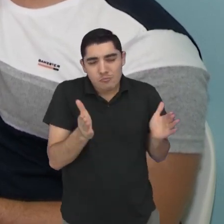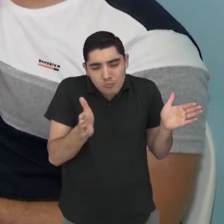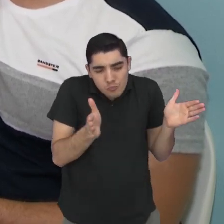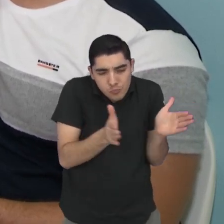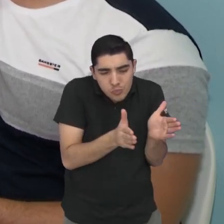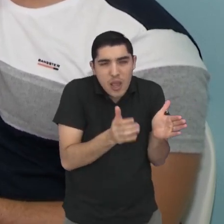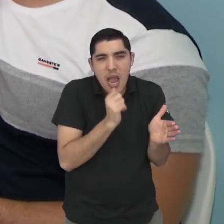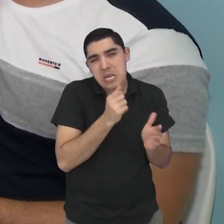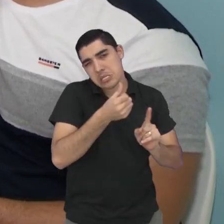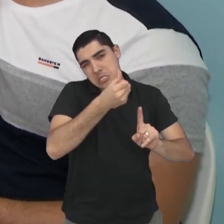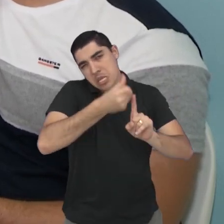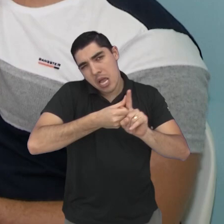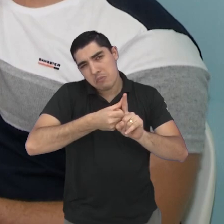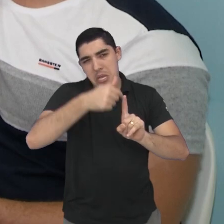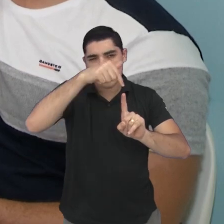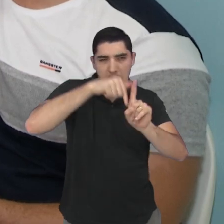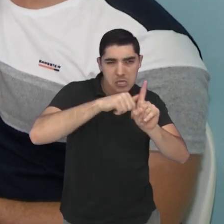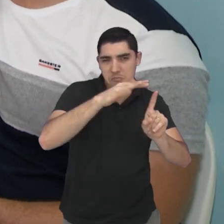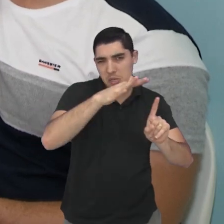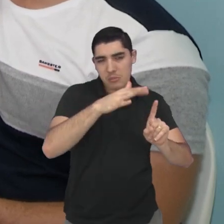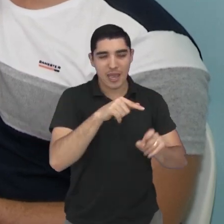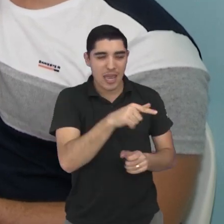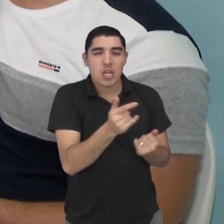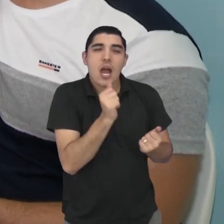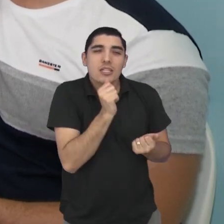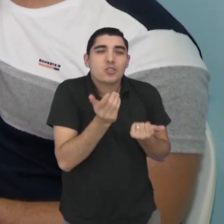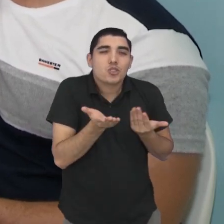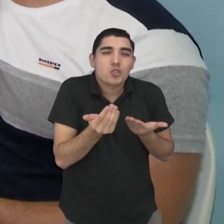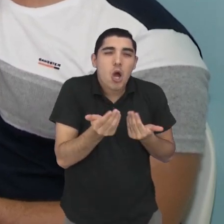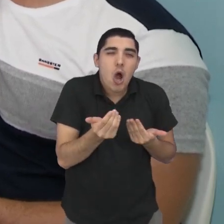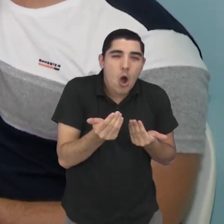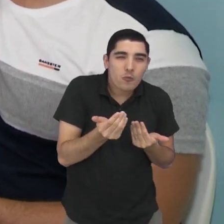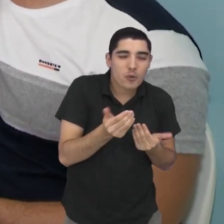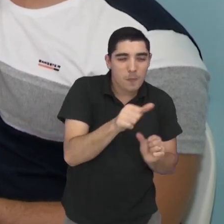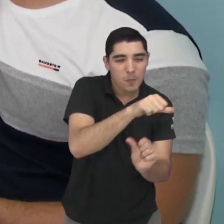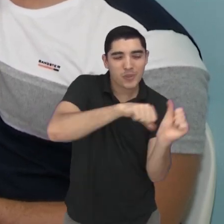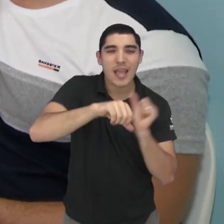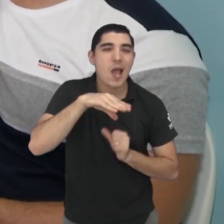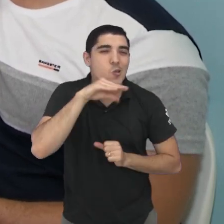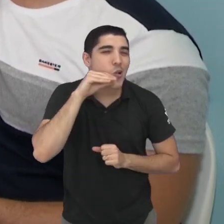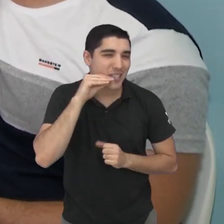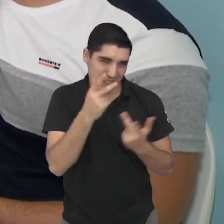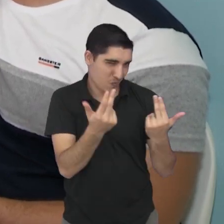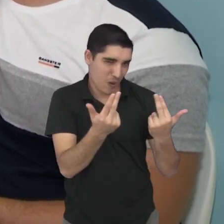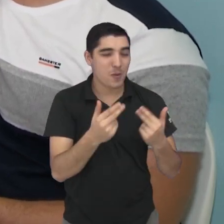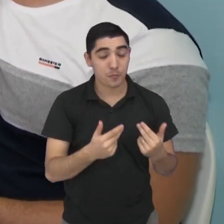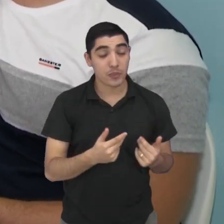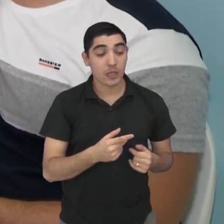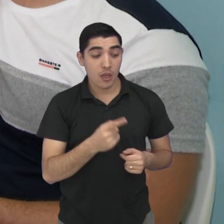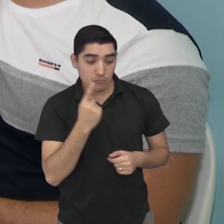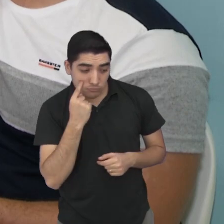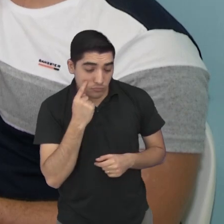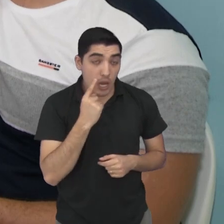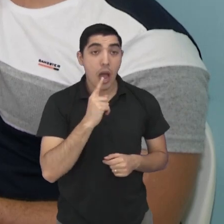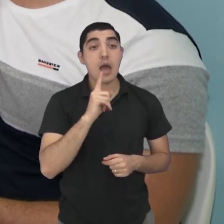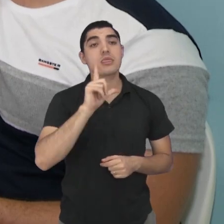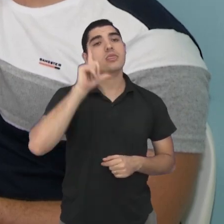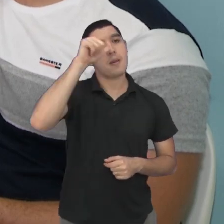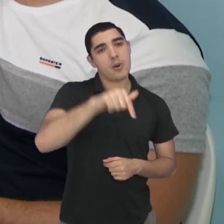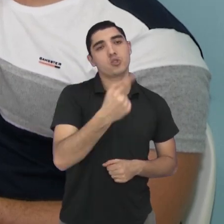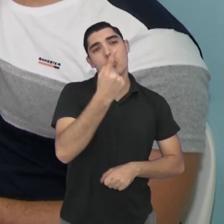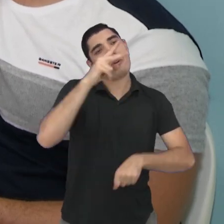nessa transição de jovem para adolescente, que na época da troca dos dentes, e depois, no mínimo, uma vez por ano,